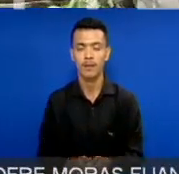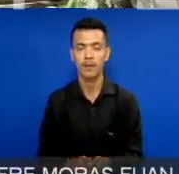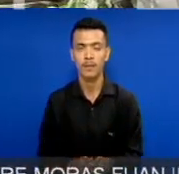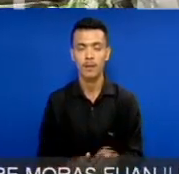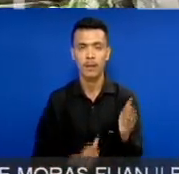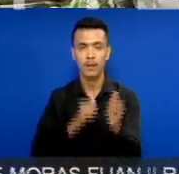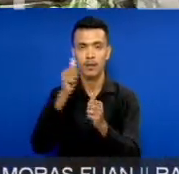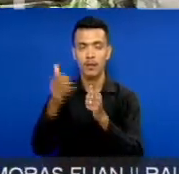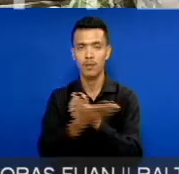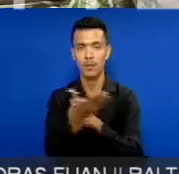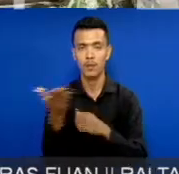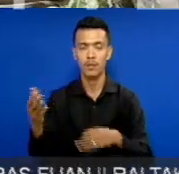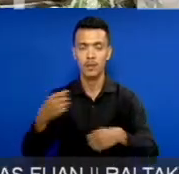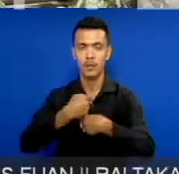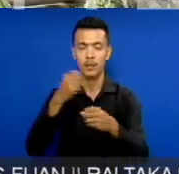nem, sinal, o